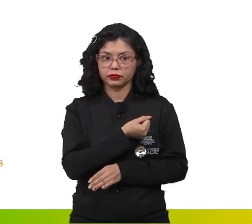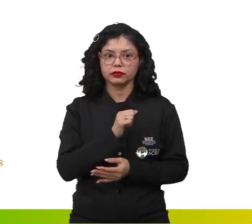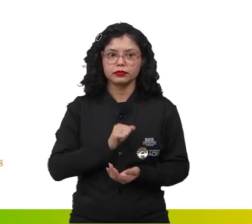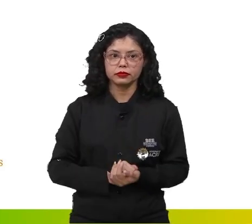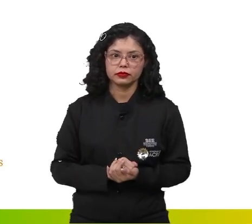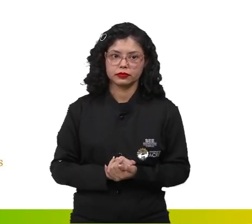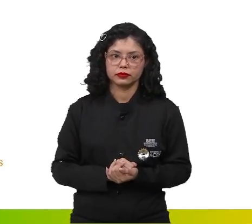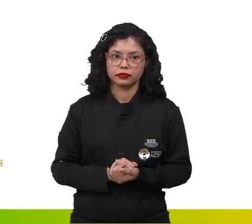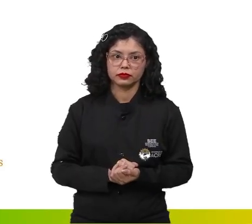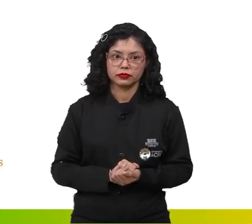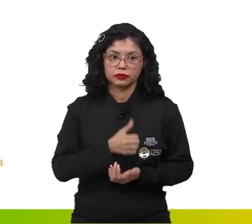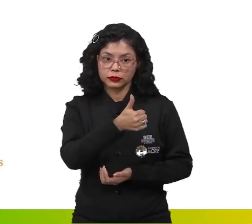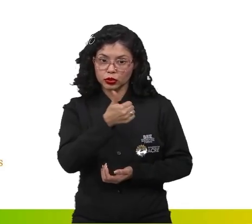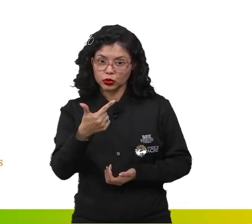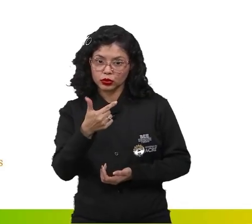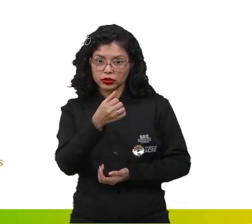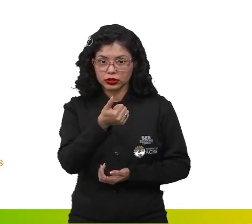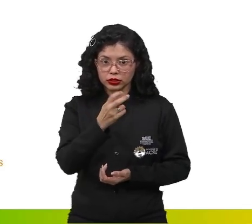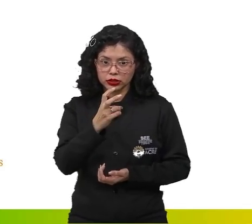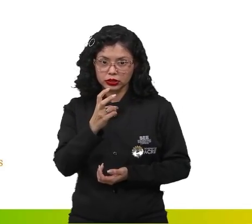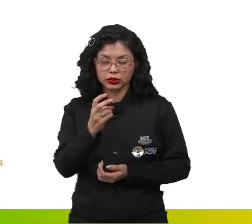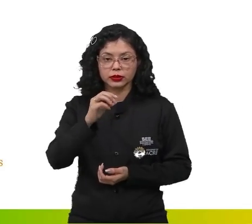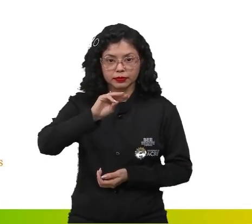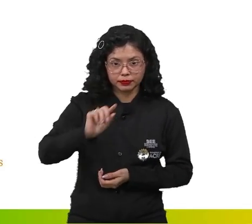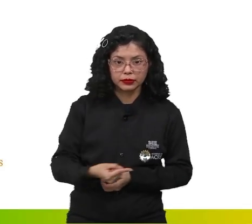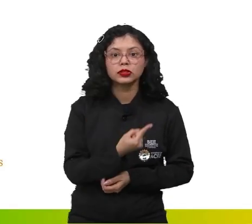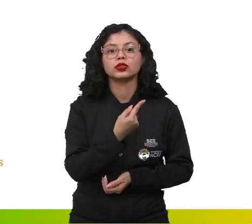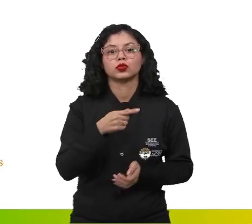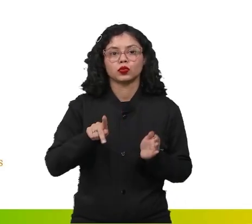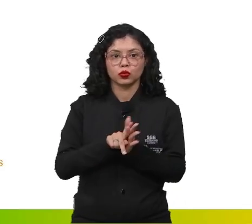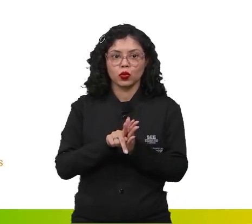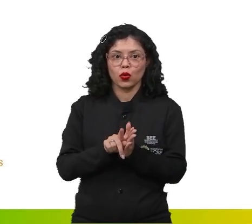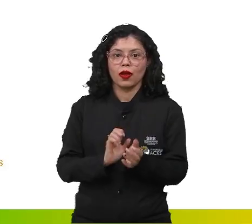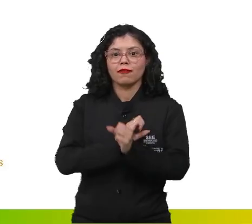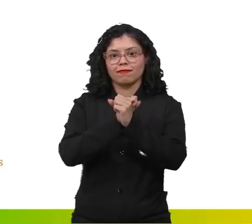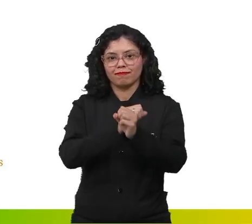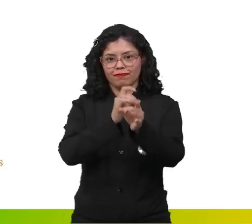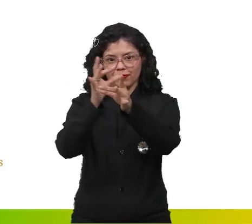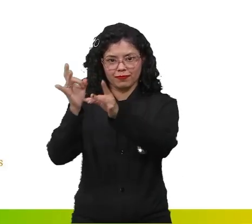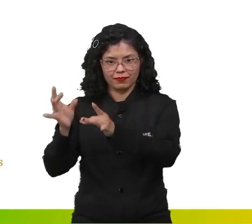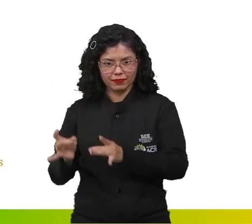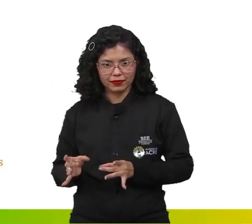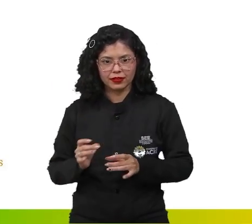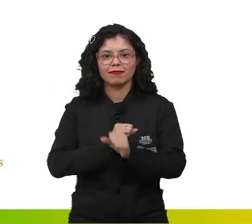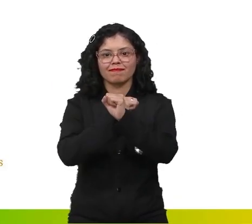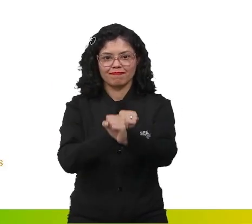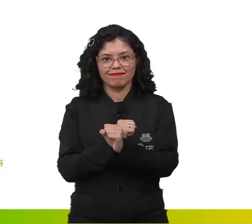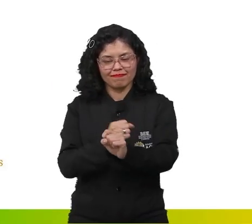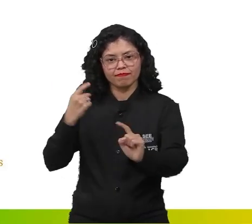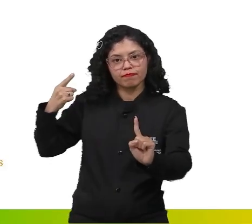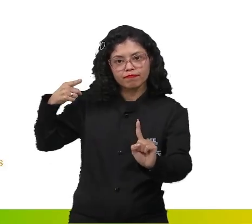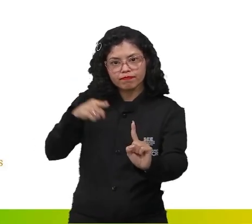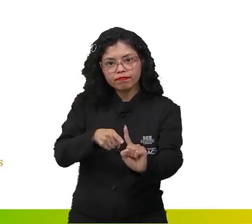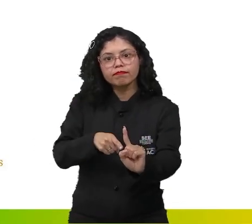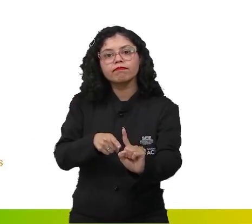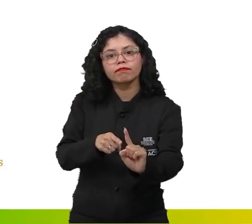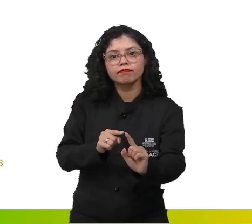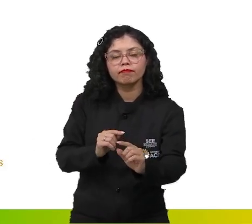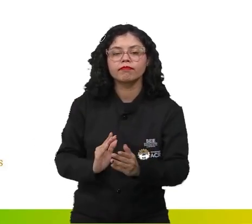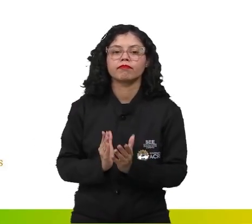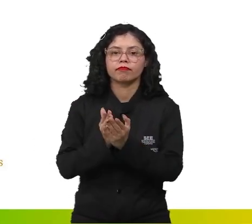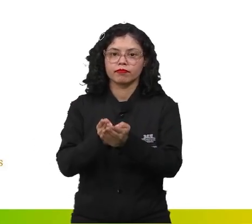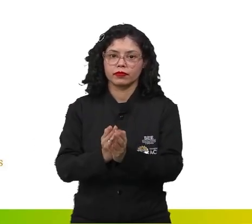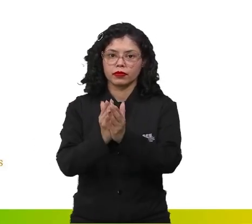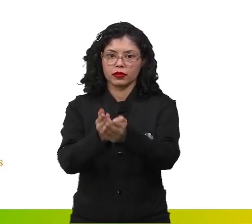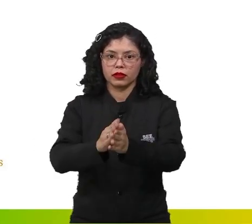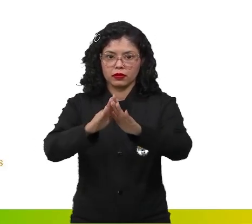pessoal, entre 12 e 15 milhões de africanos foram forçados a atravessar